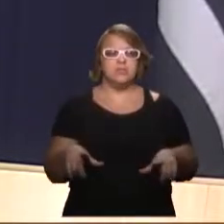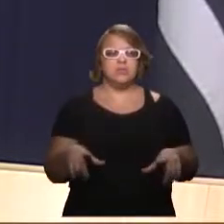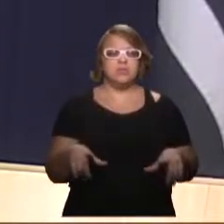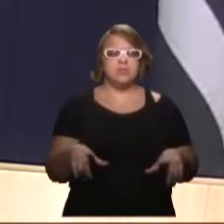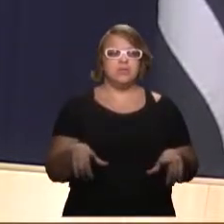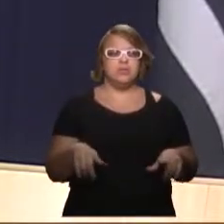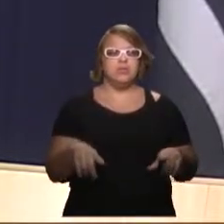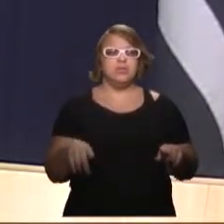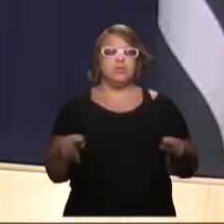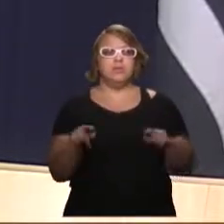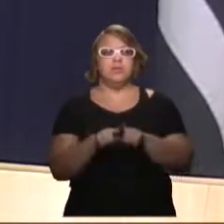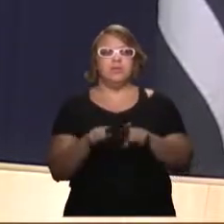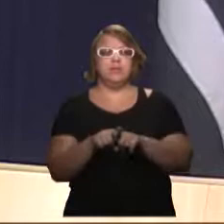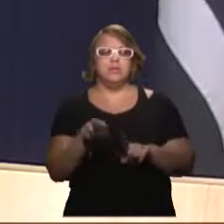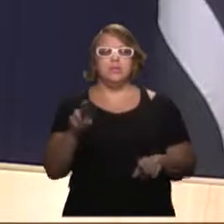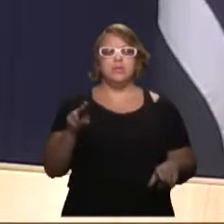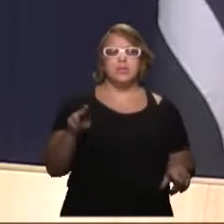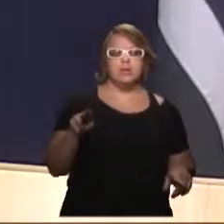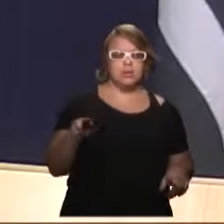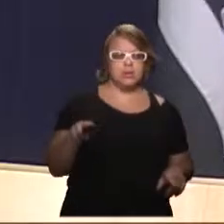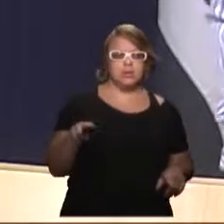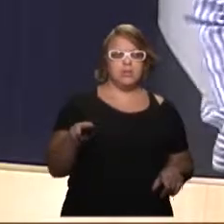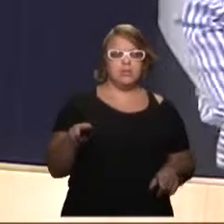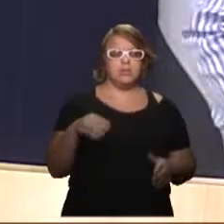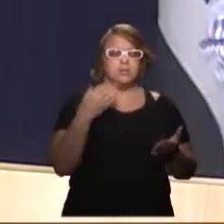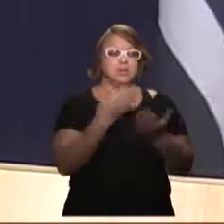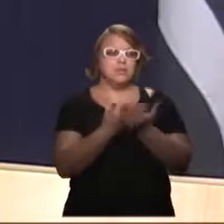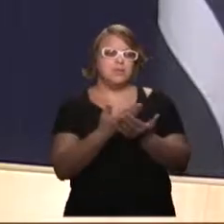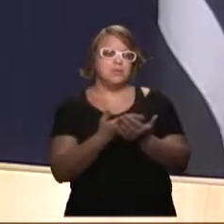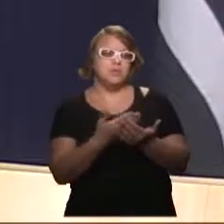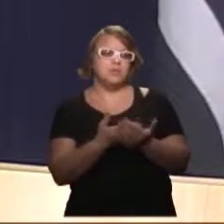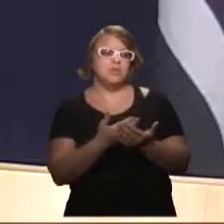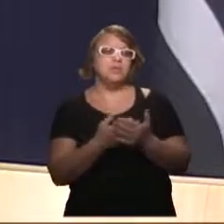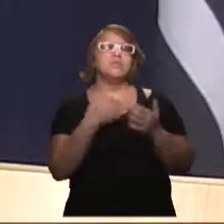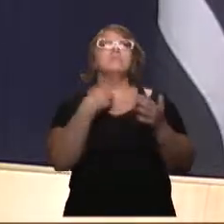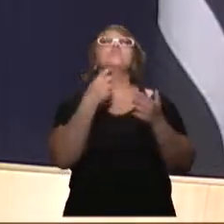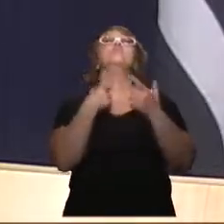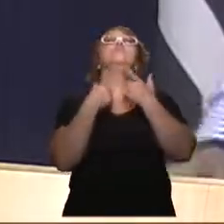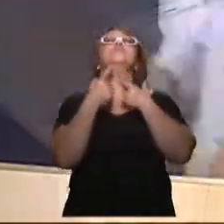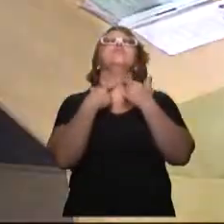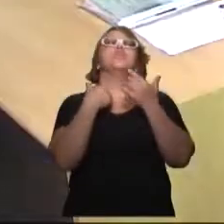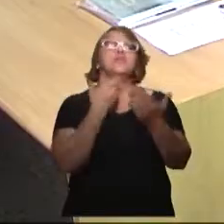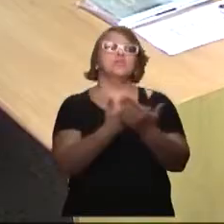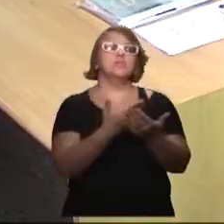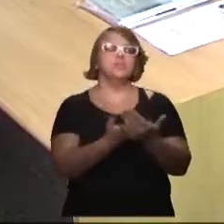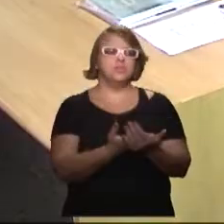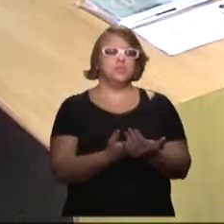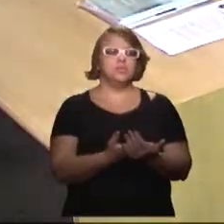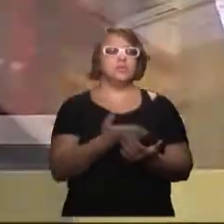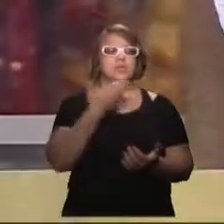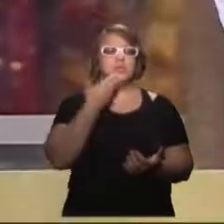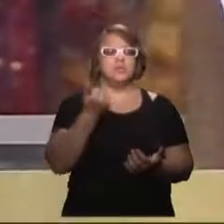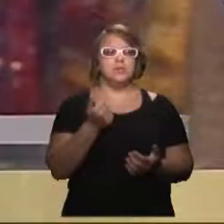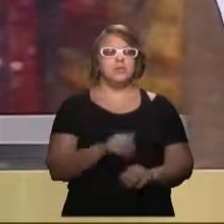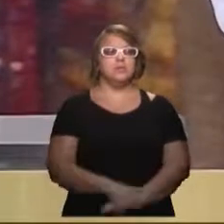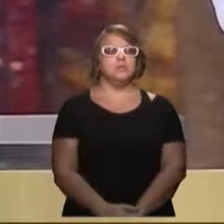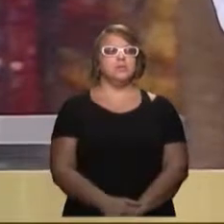importante. Igualdade entre todos nós. Muito obrigado, senhor presidente. Eram as minhas considerações. Perfeito. Próximo